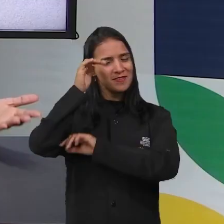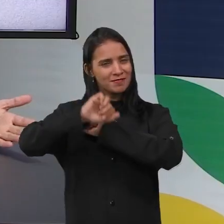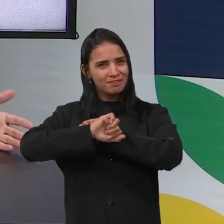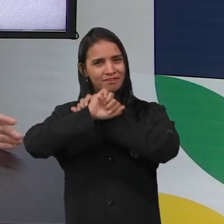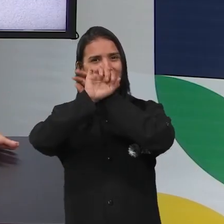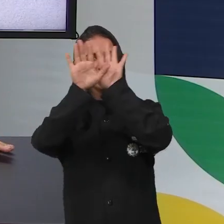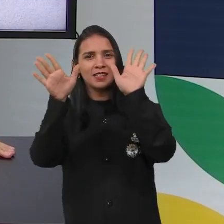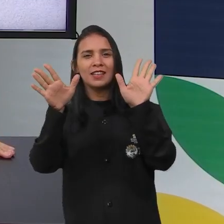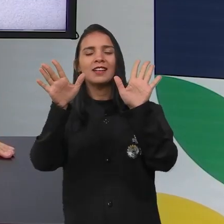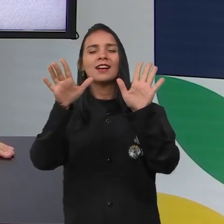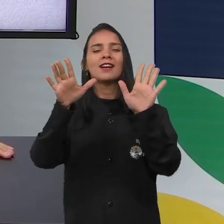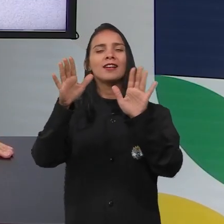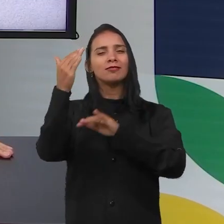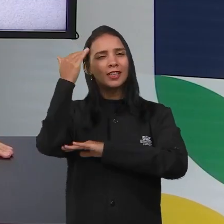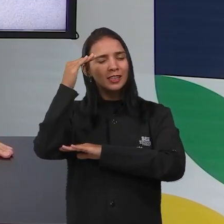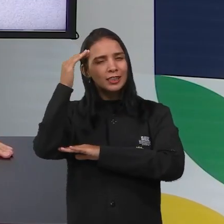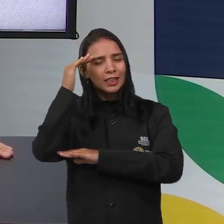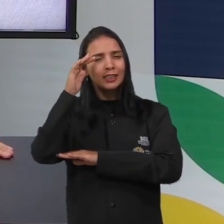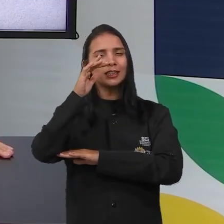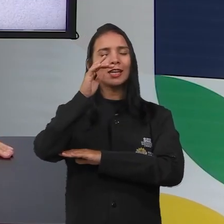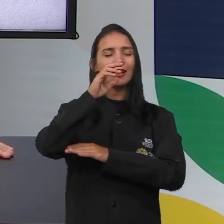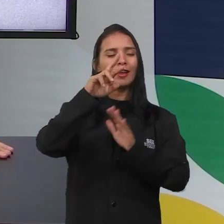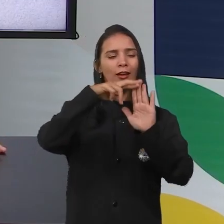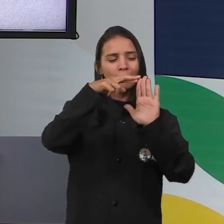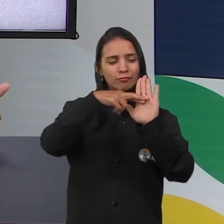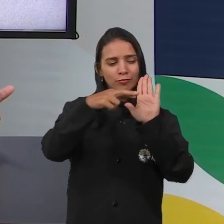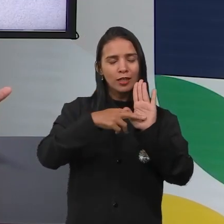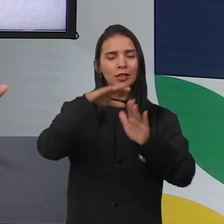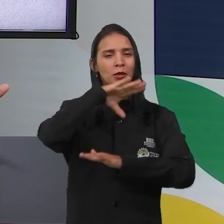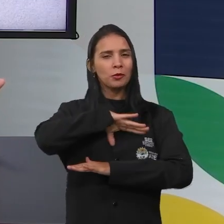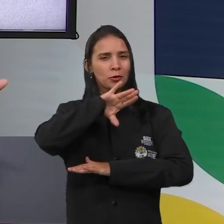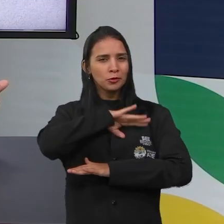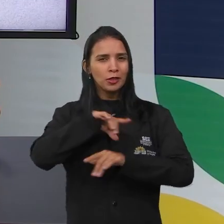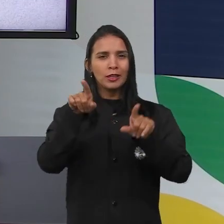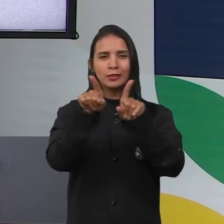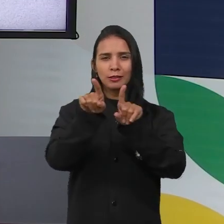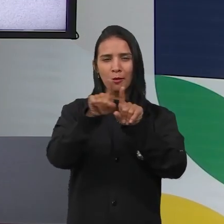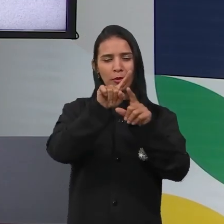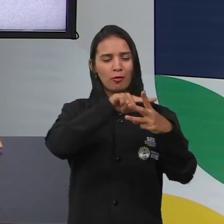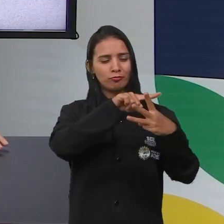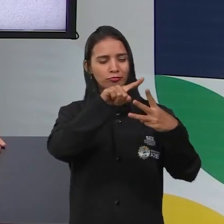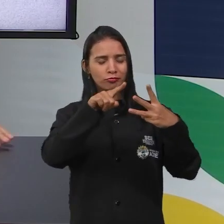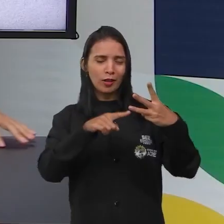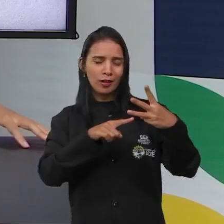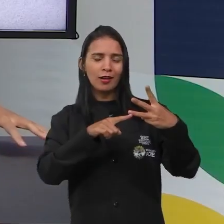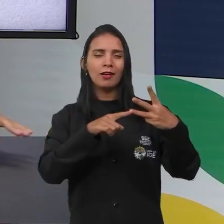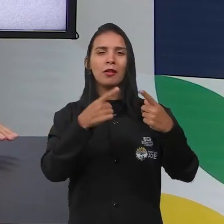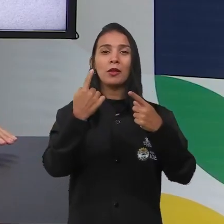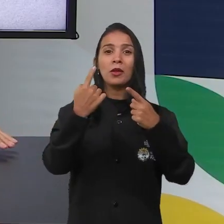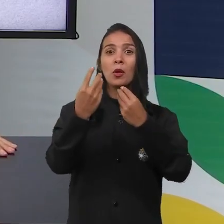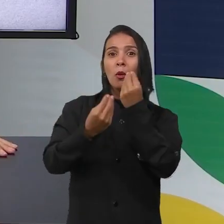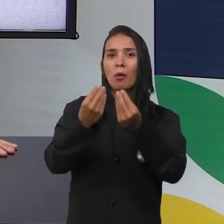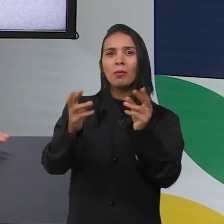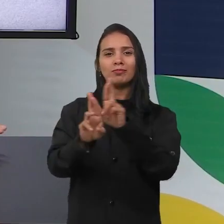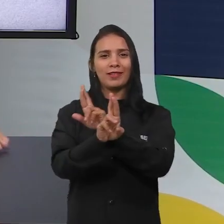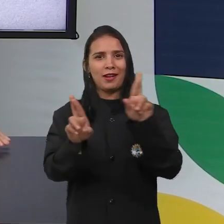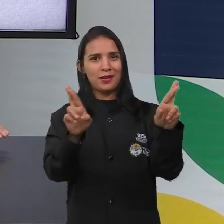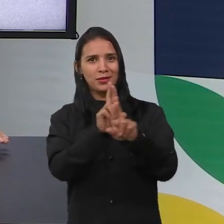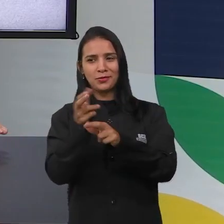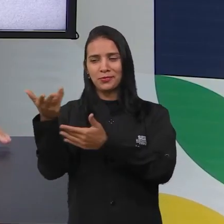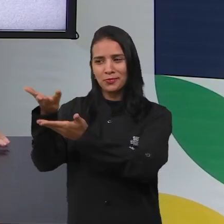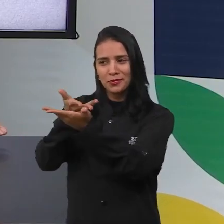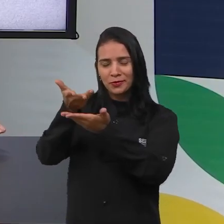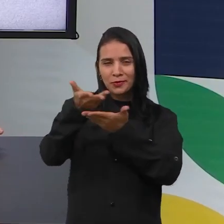humor de duplo sentido, o que é polissemia, o que é uma ironia e como isso é relacionado